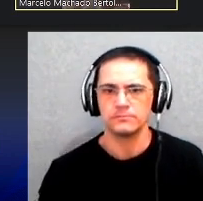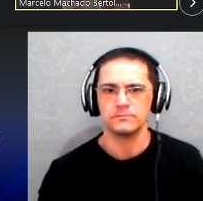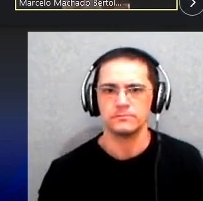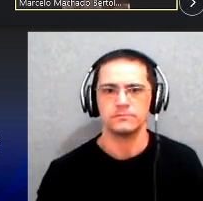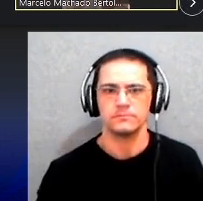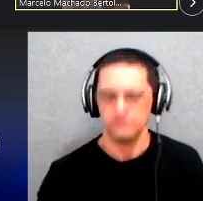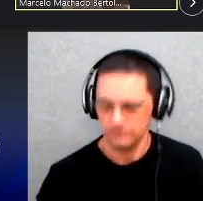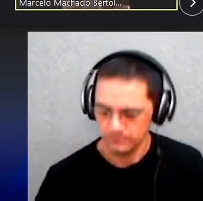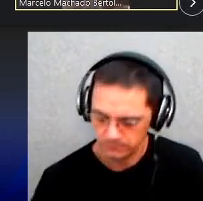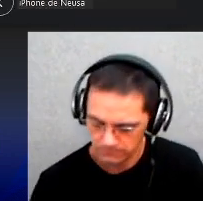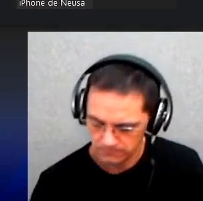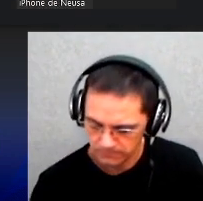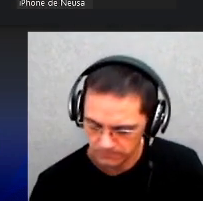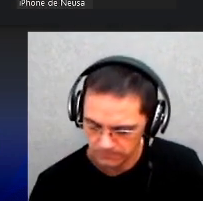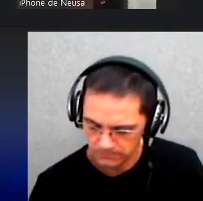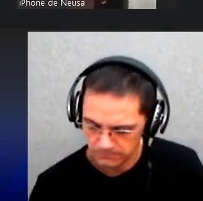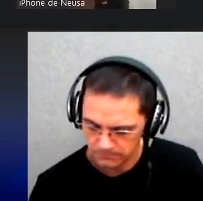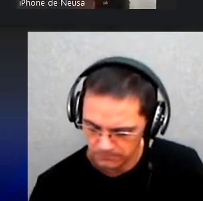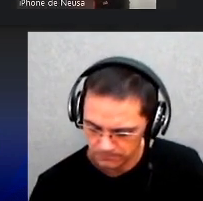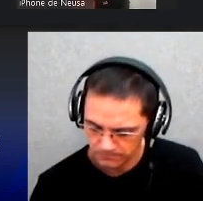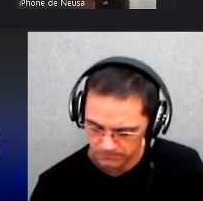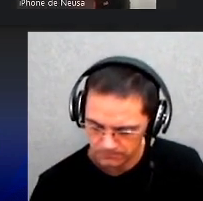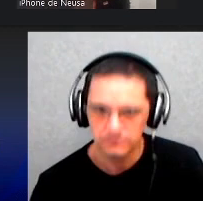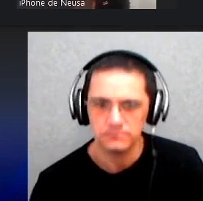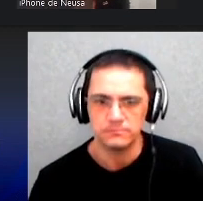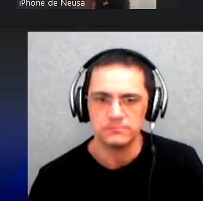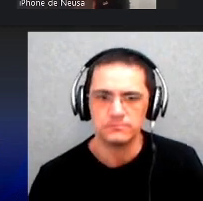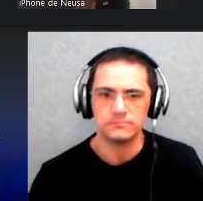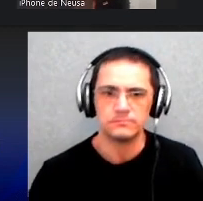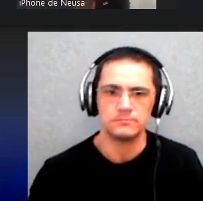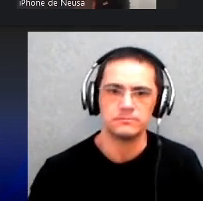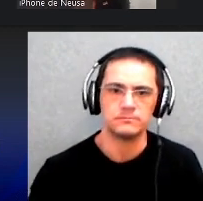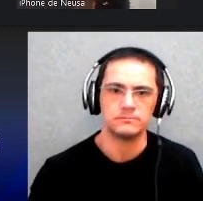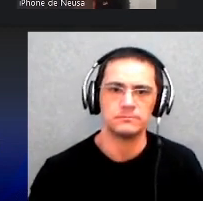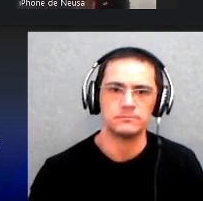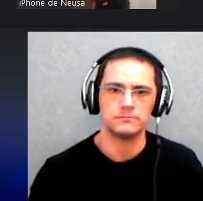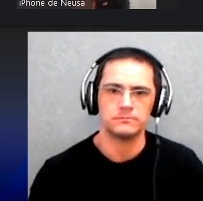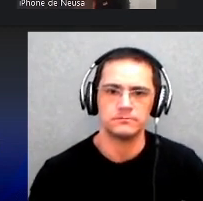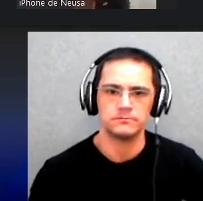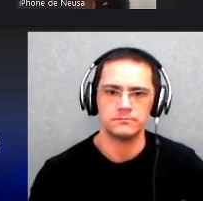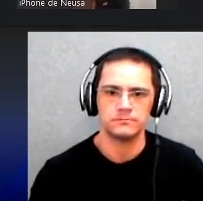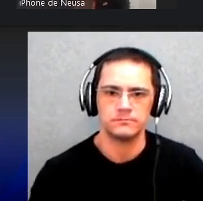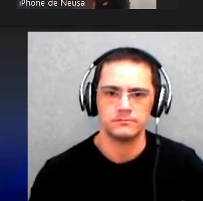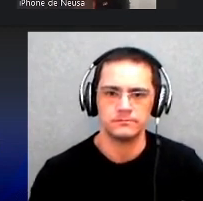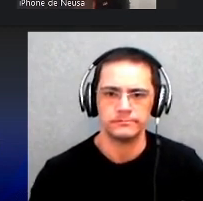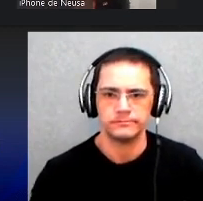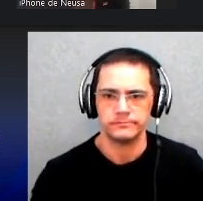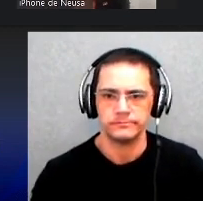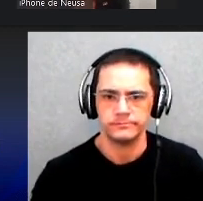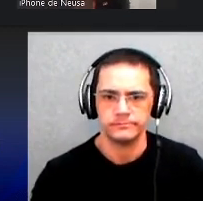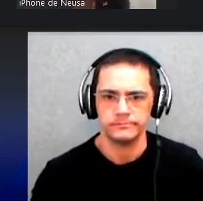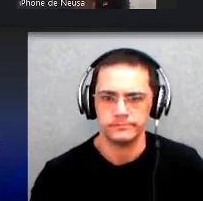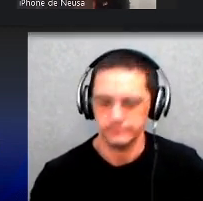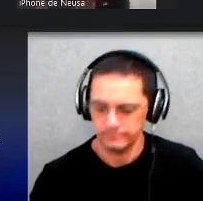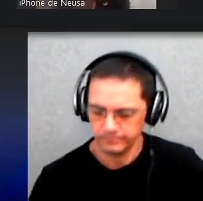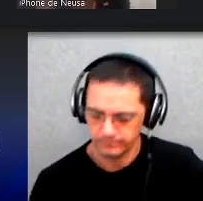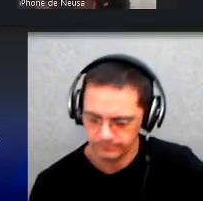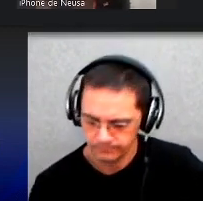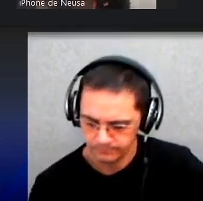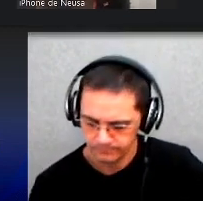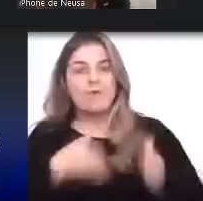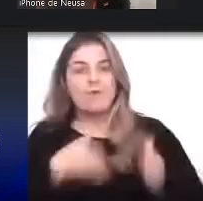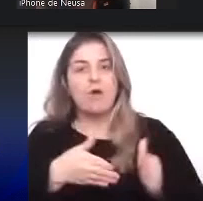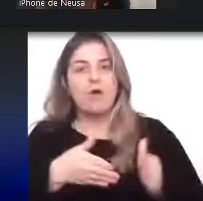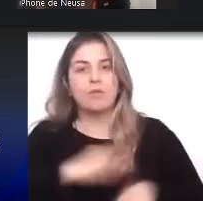direito fundamental de conteúdo complexo, ele nos aponta para a dimensão cidadã do tema.